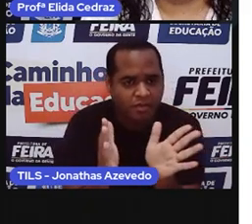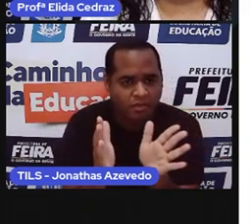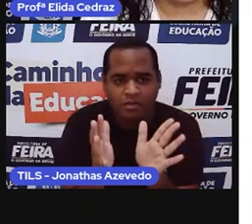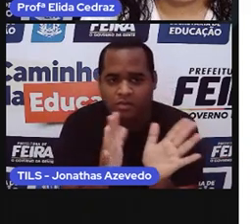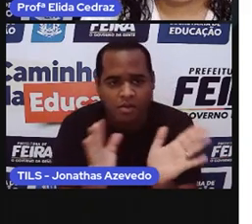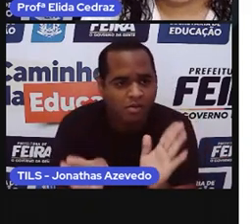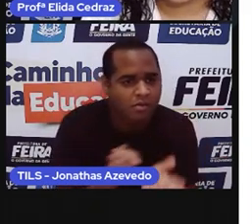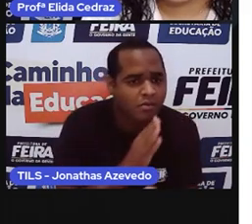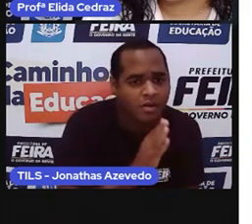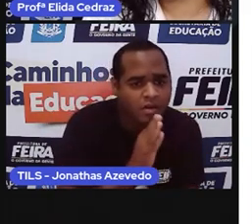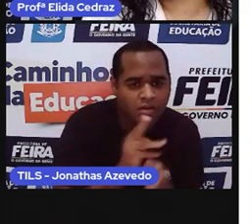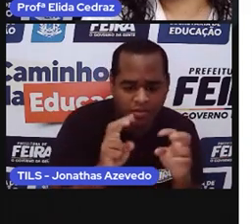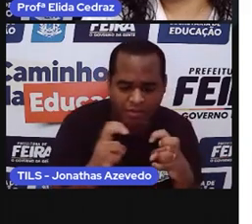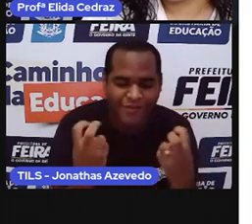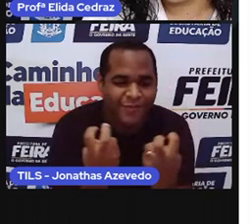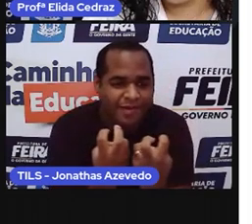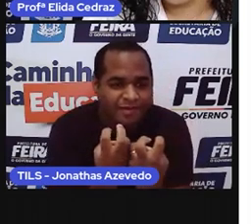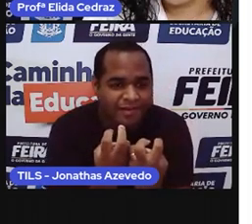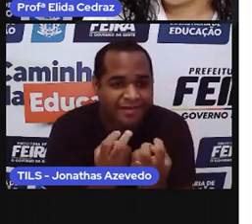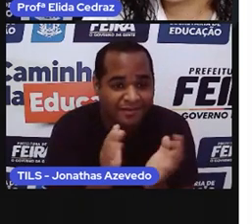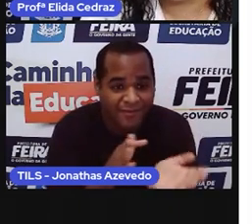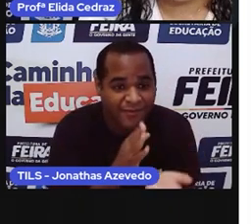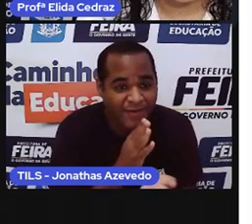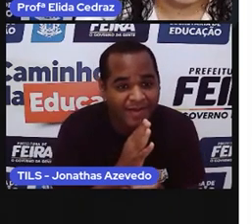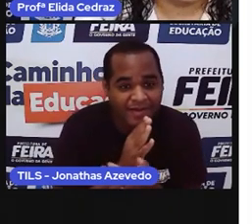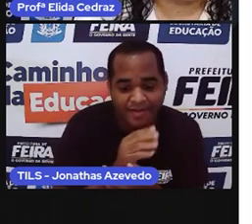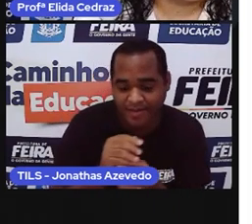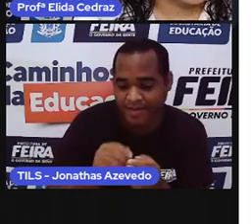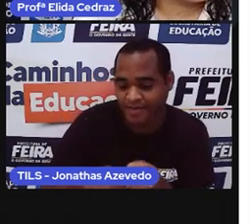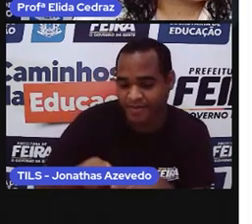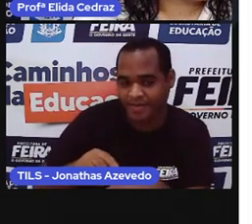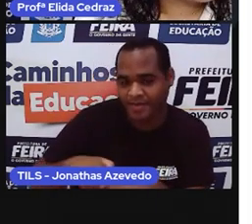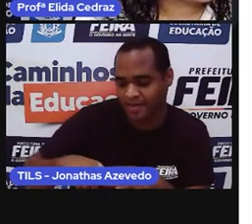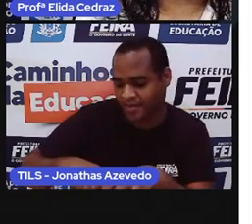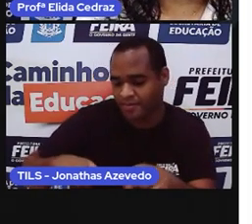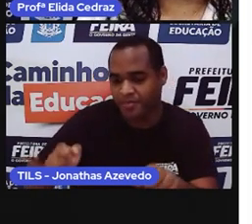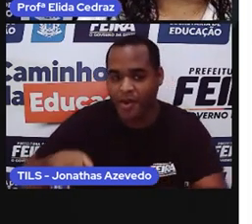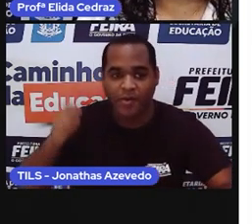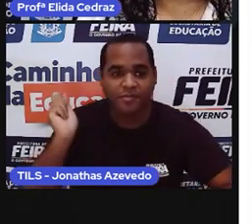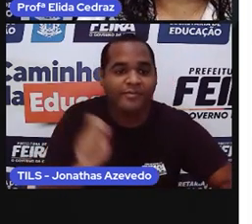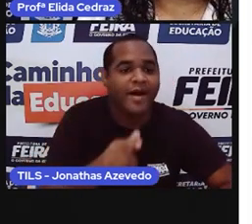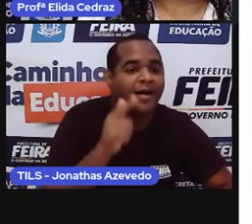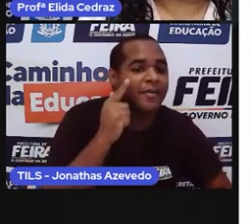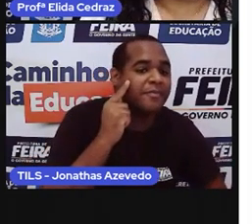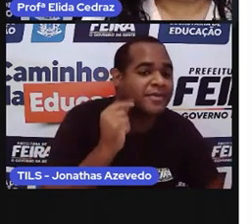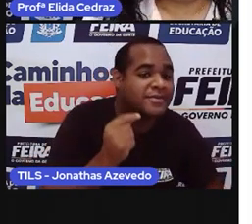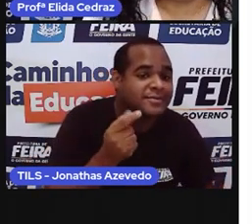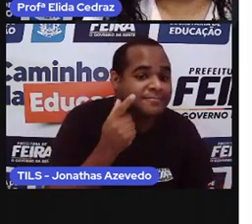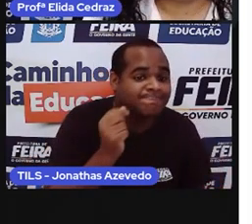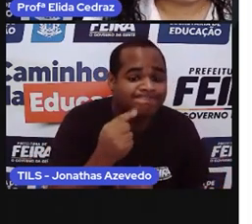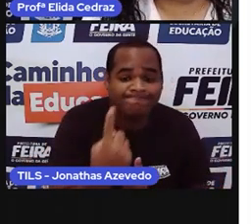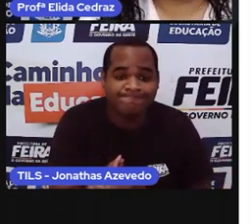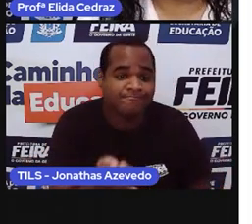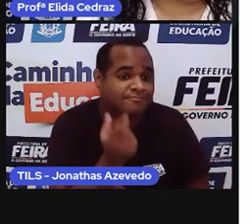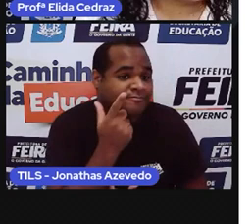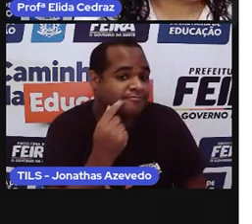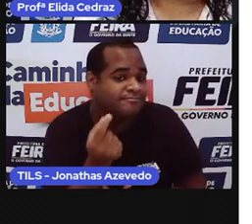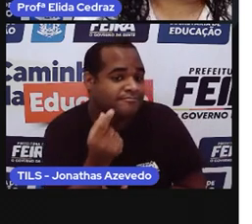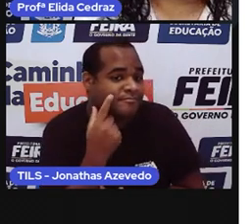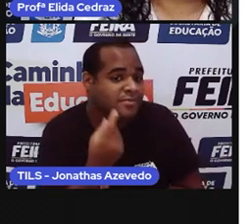Vocês conhecem muitas. Ah, tirei o pau no gato, tô, mas o